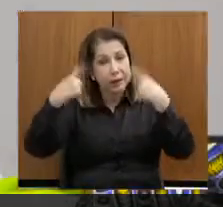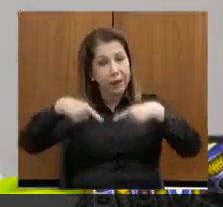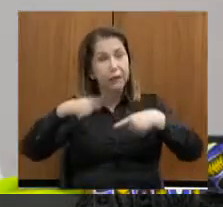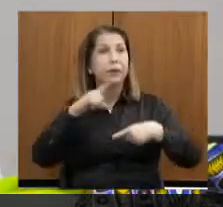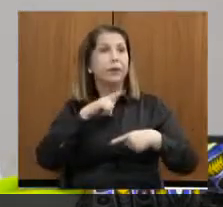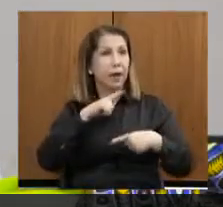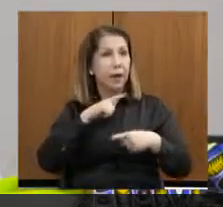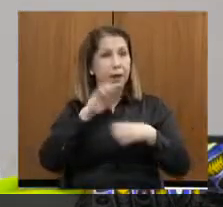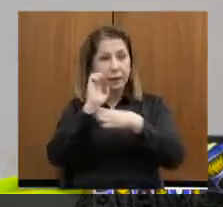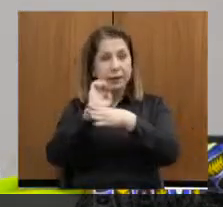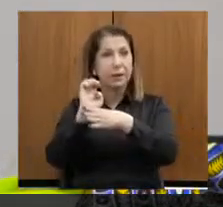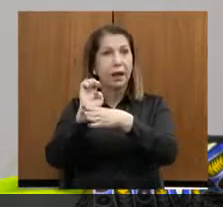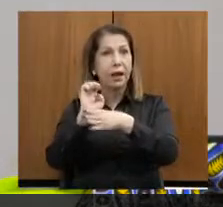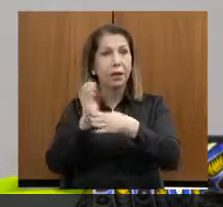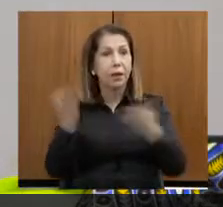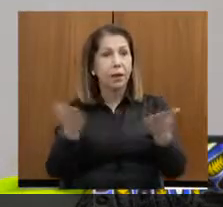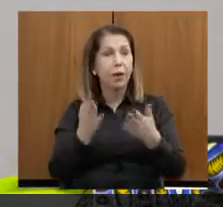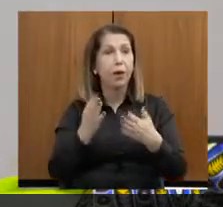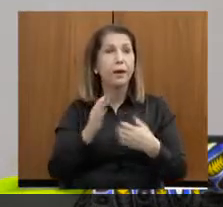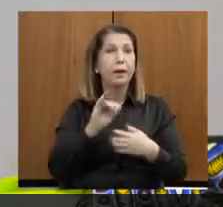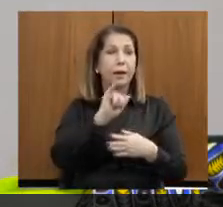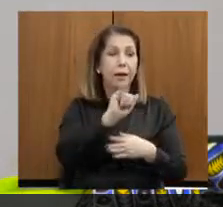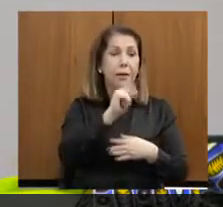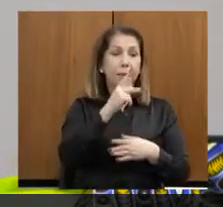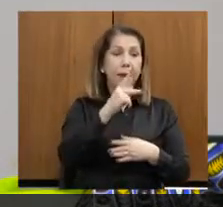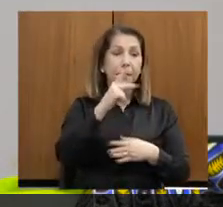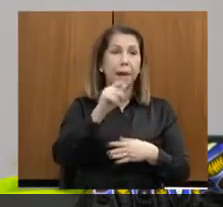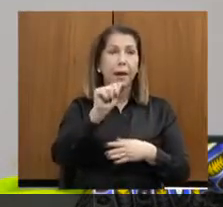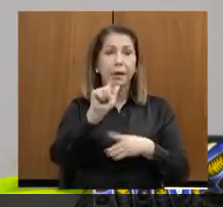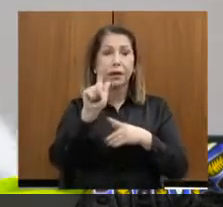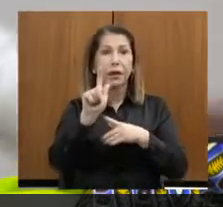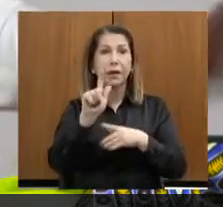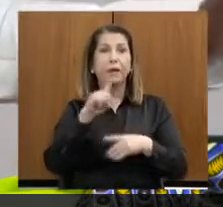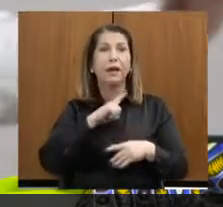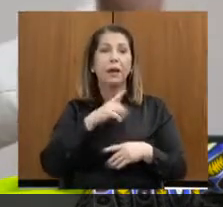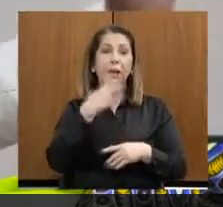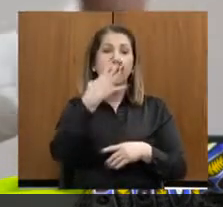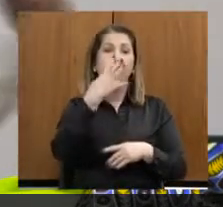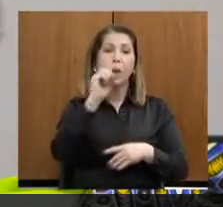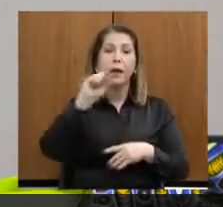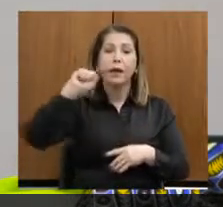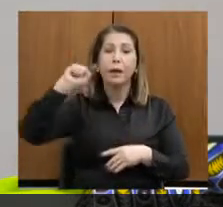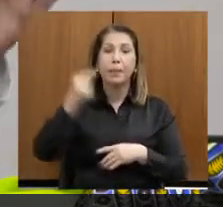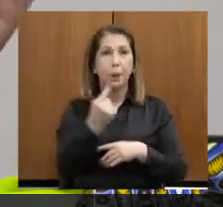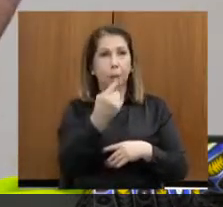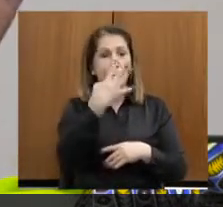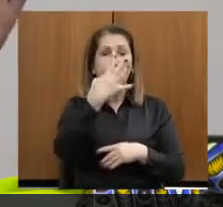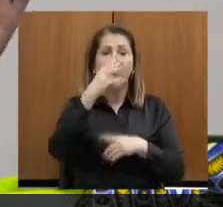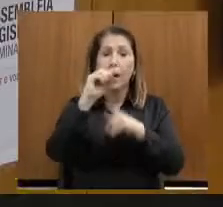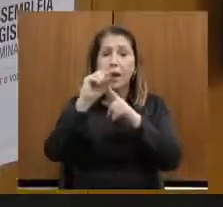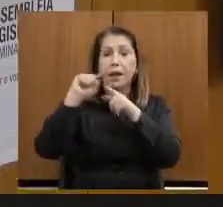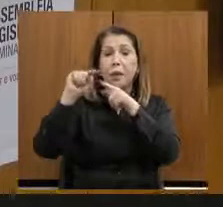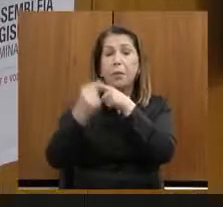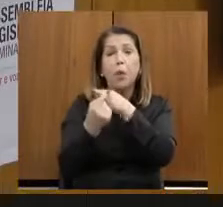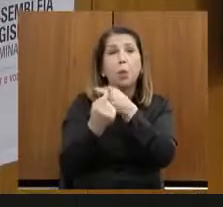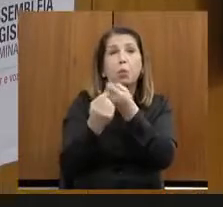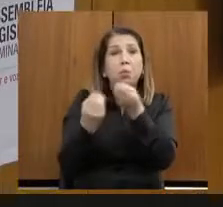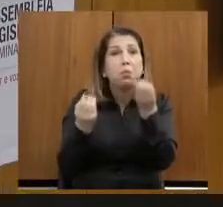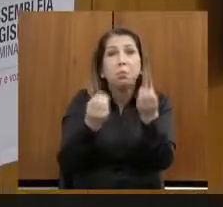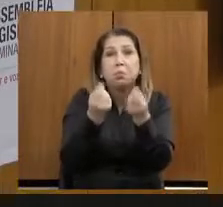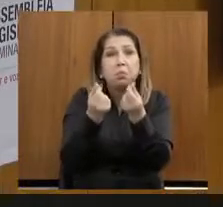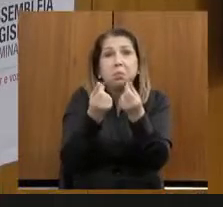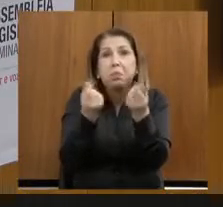estado destinar agora não p p a g 40 mil para o ano inteiro a senhora quer gestor sabe muito bem que 40 mil você não faço política